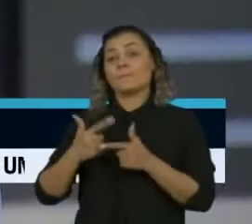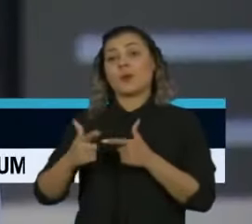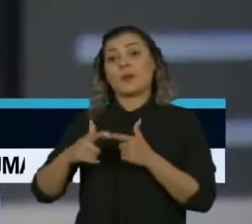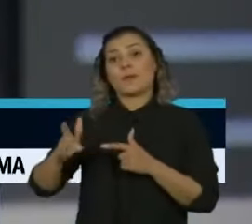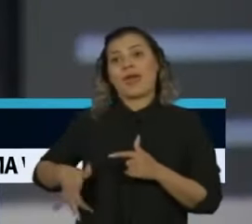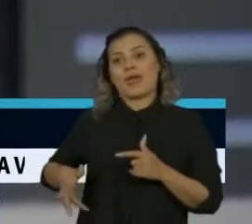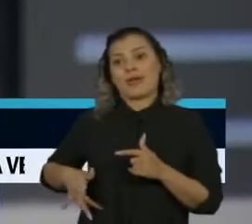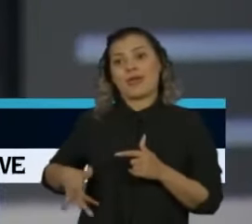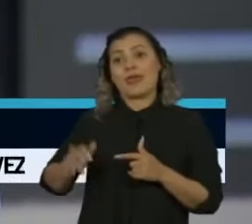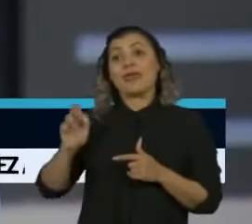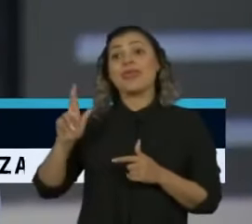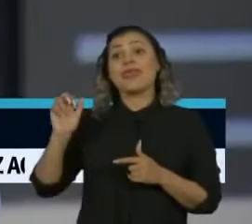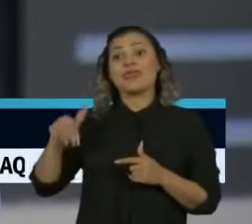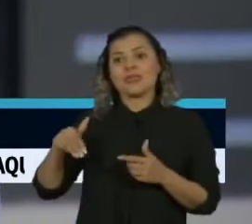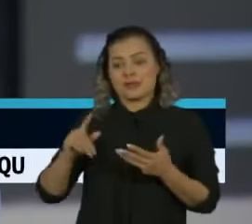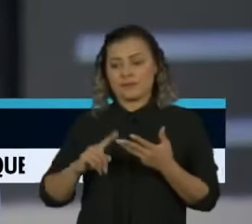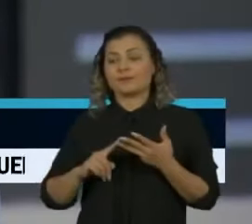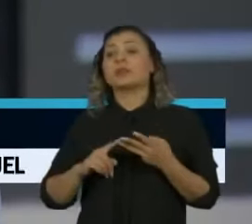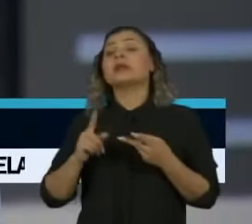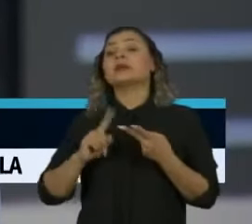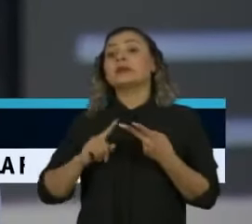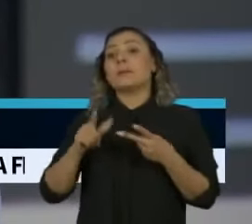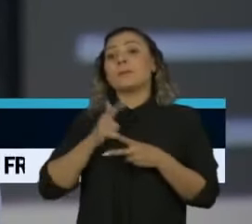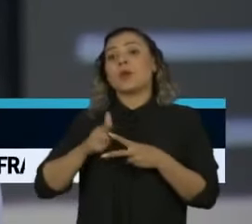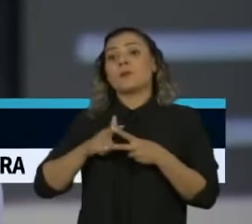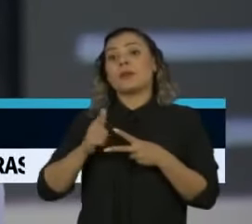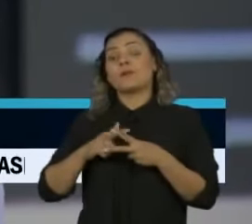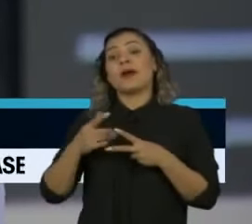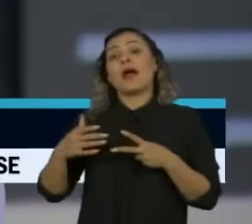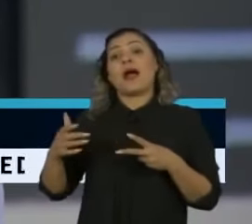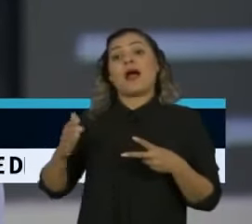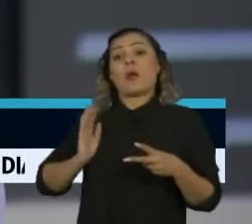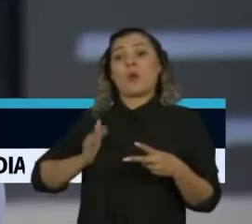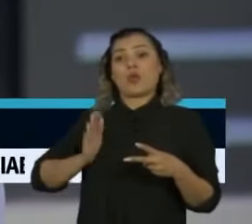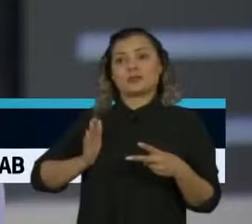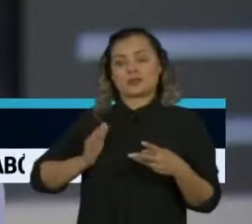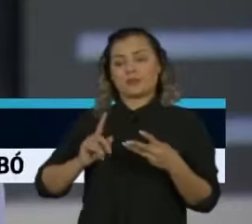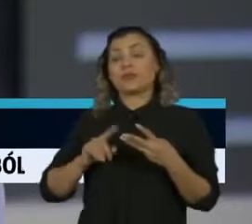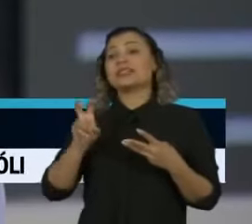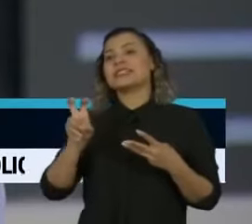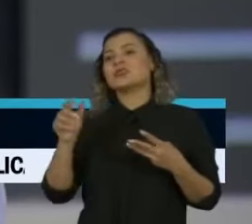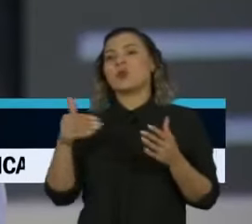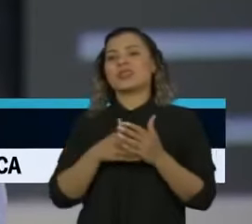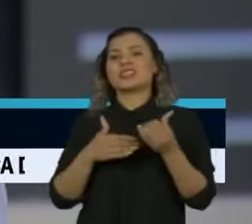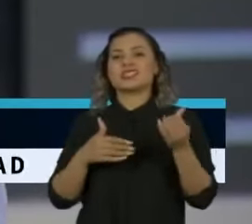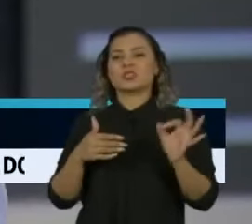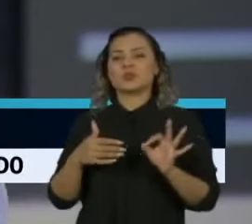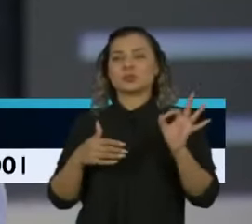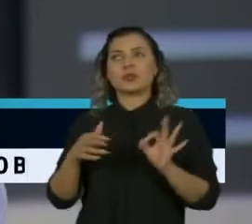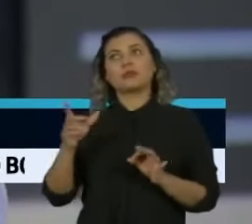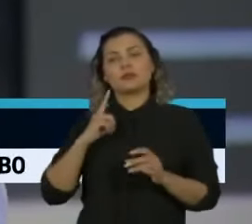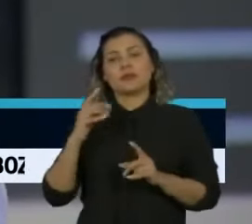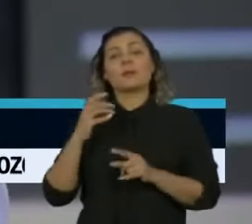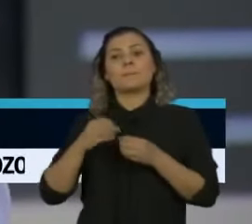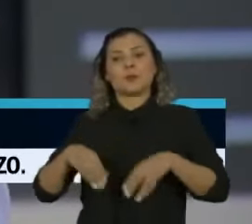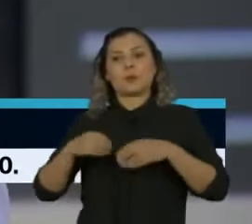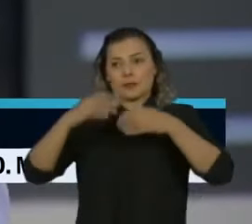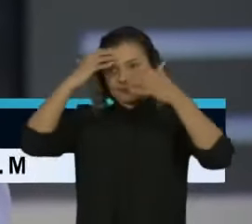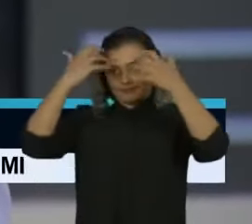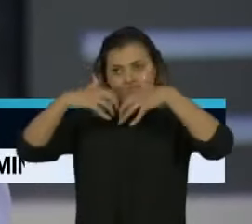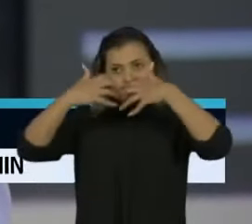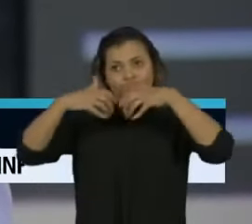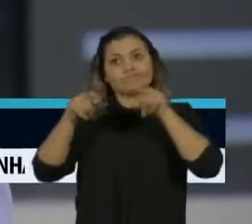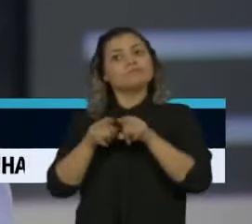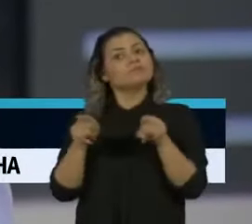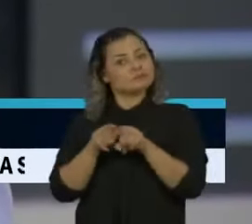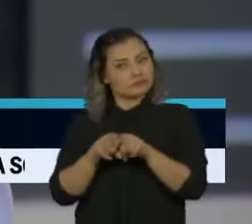importante, 10% tem uma síndrome cardíaca importante, algo em 5 a 6% tem reflexos neurológicos,